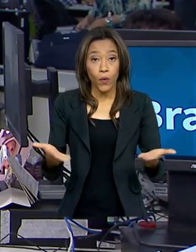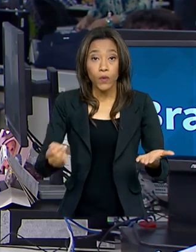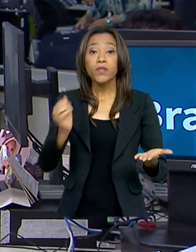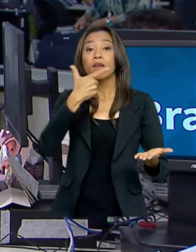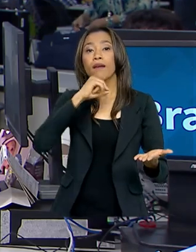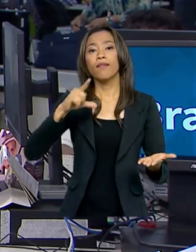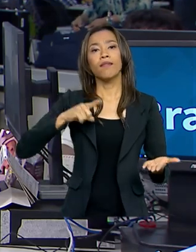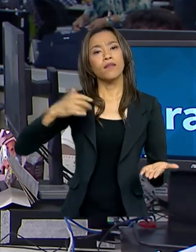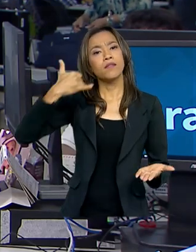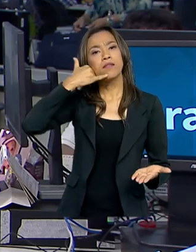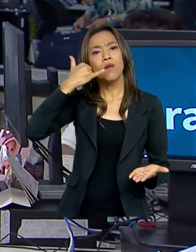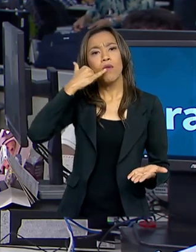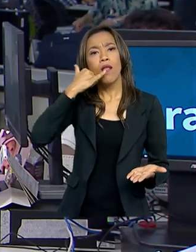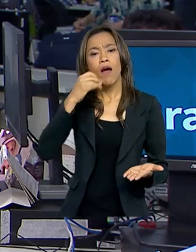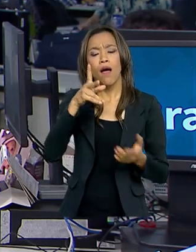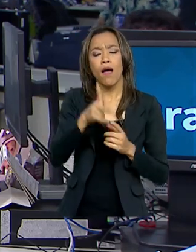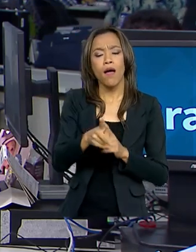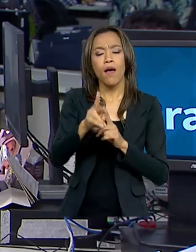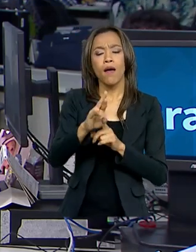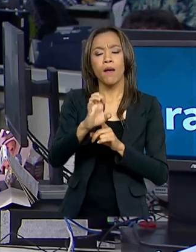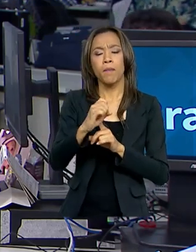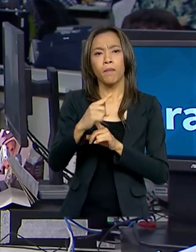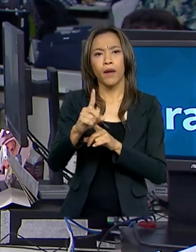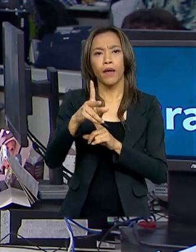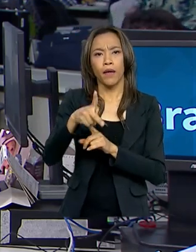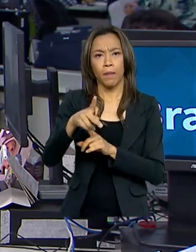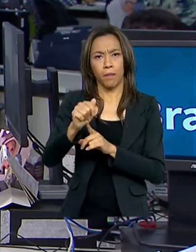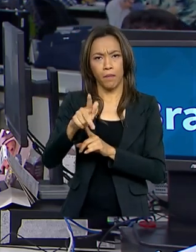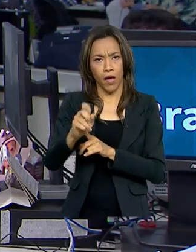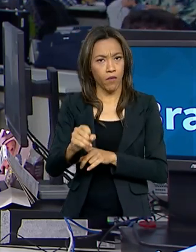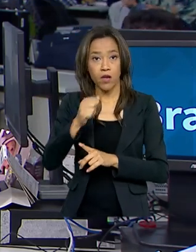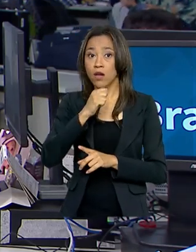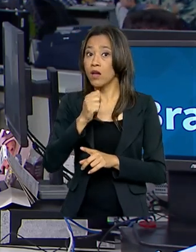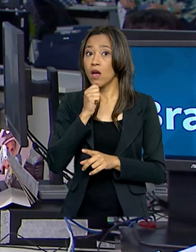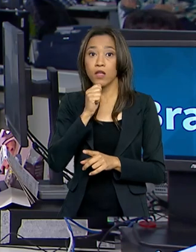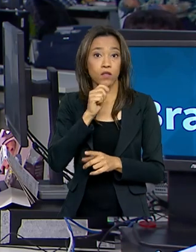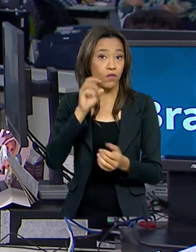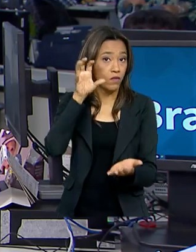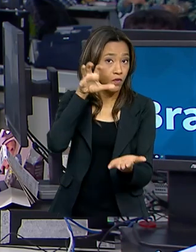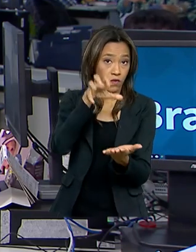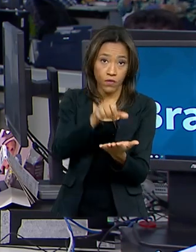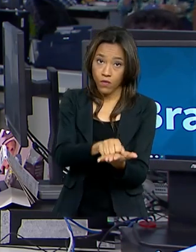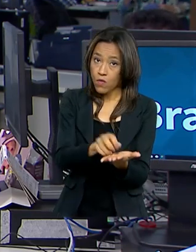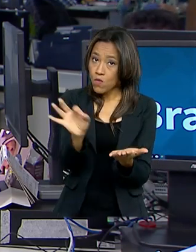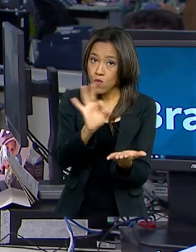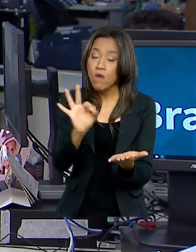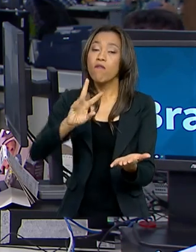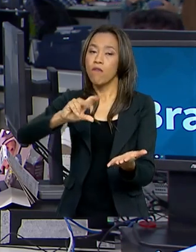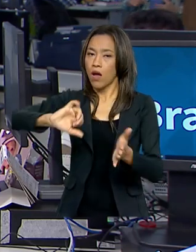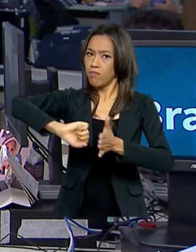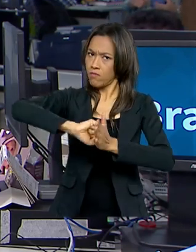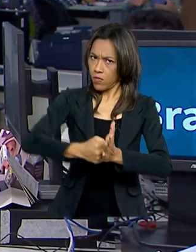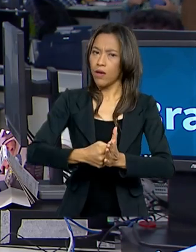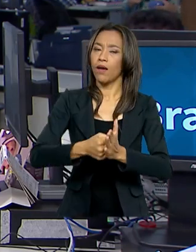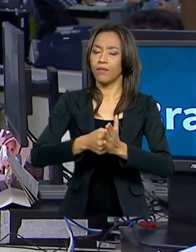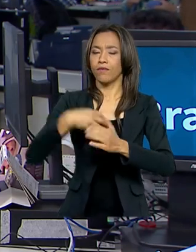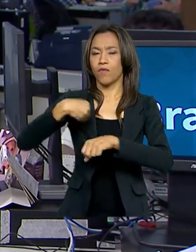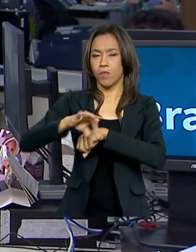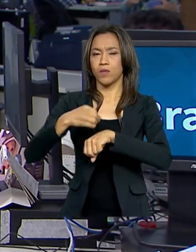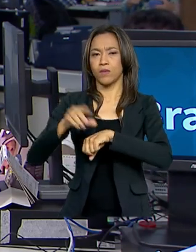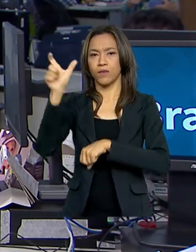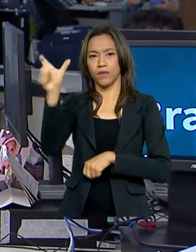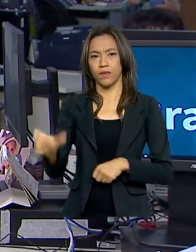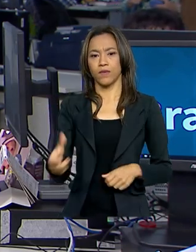tem celular pré pago e não fez a atualização do cadastro vai ter o serviço bloqueado alessandra lago tem as informações